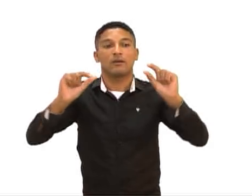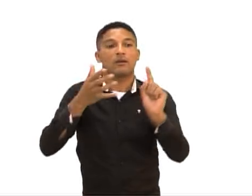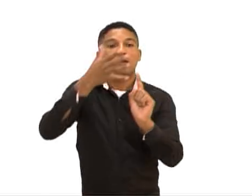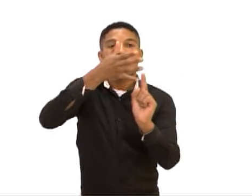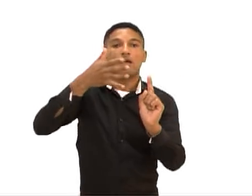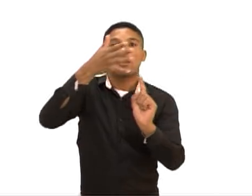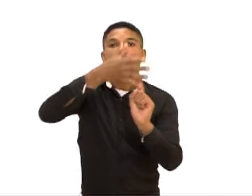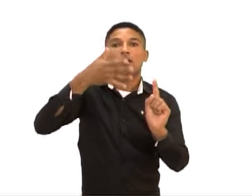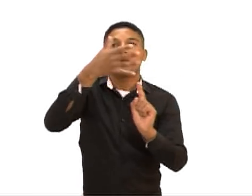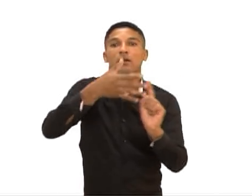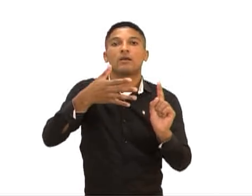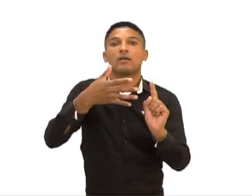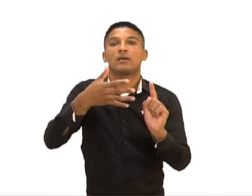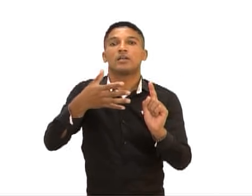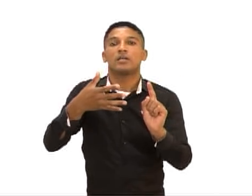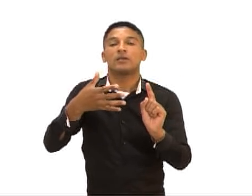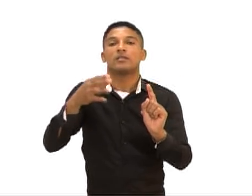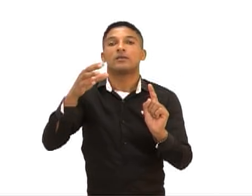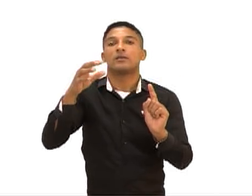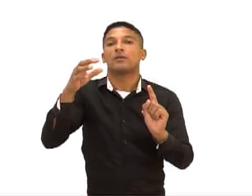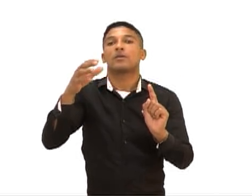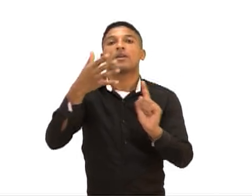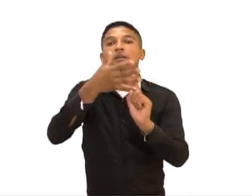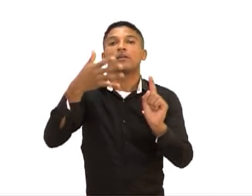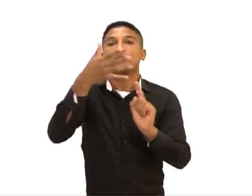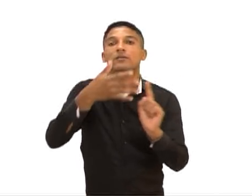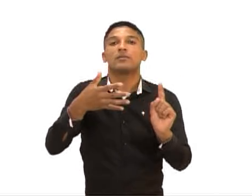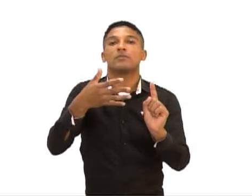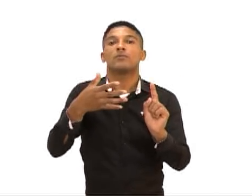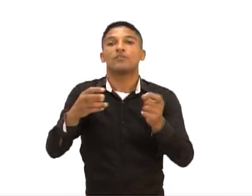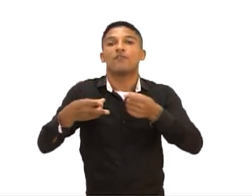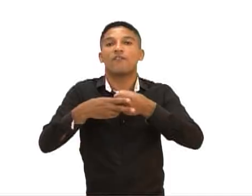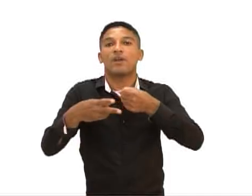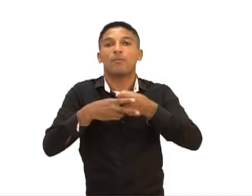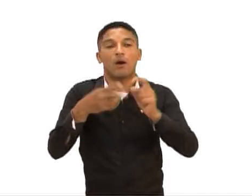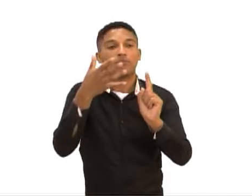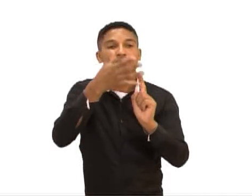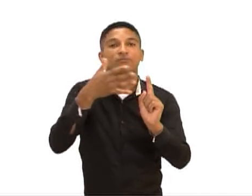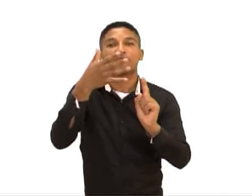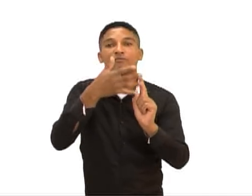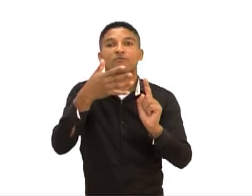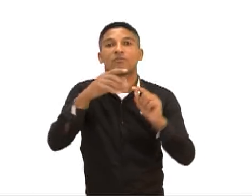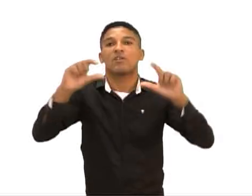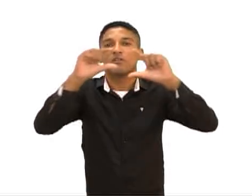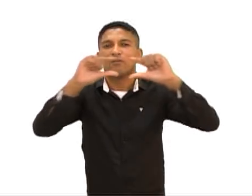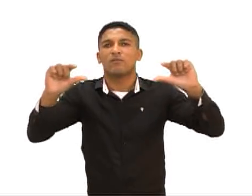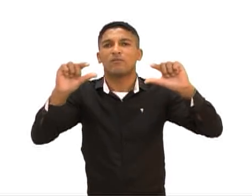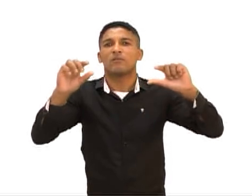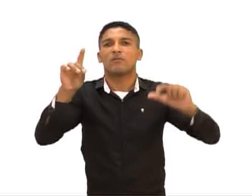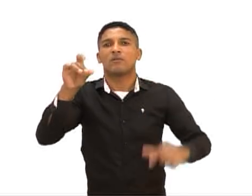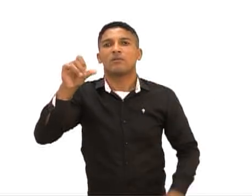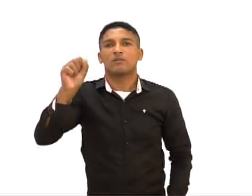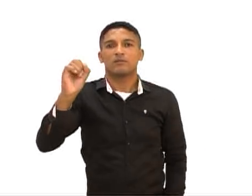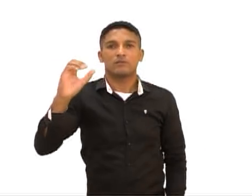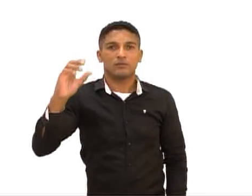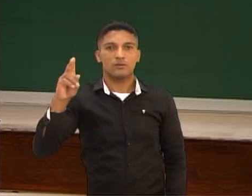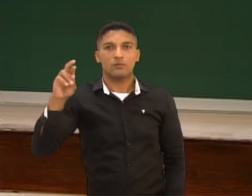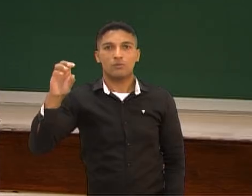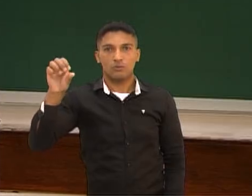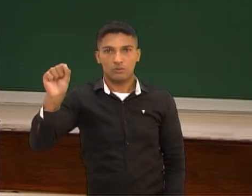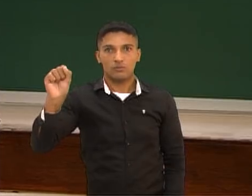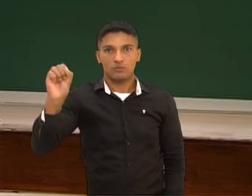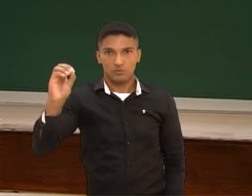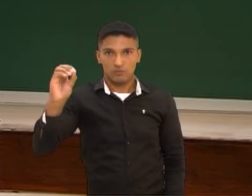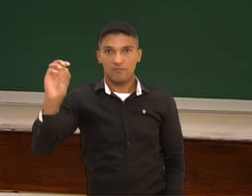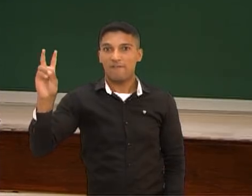de mãe para guria, desde sempre, né? Então, será que existe alguma região do Brasil